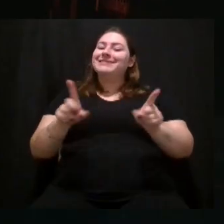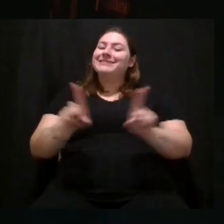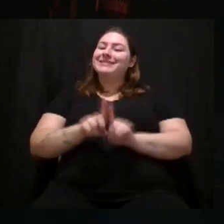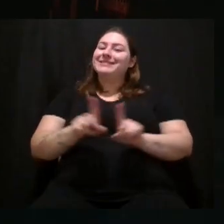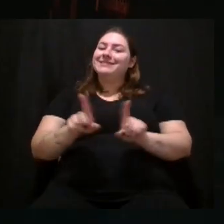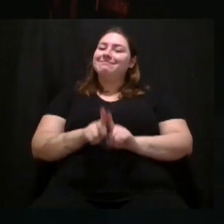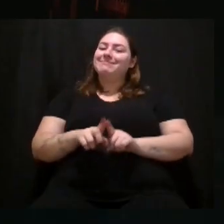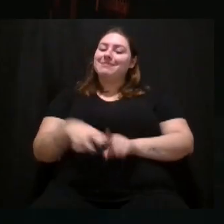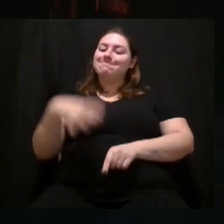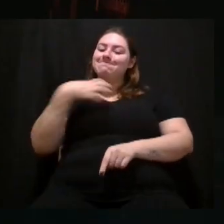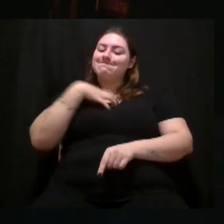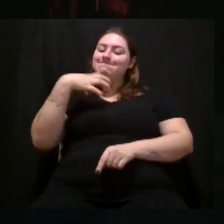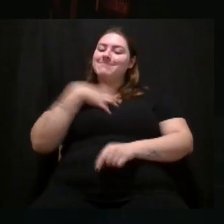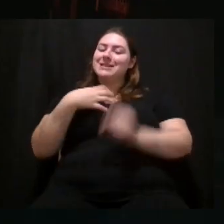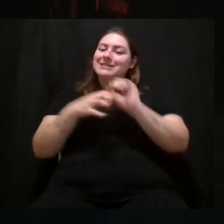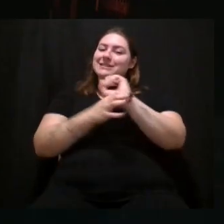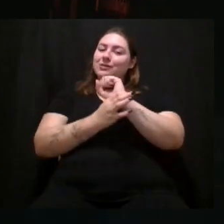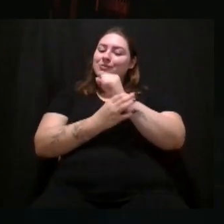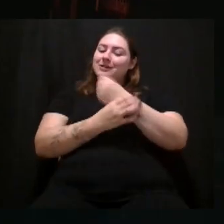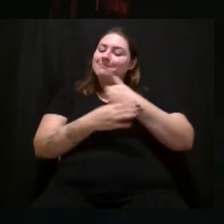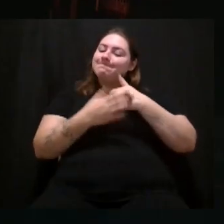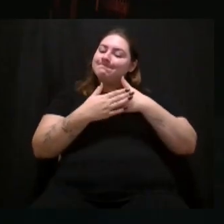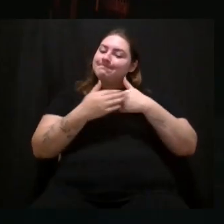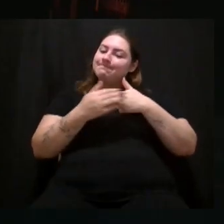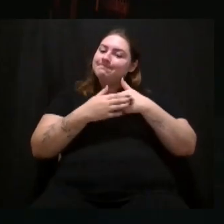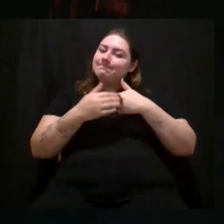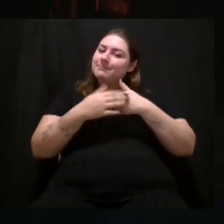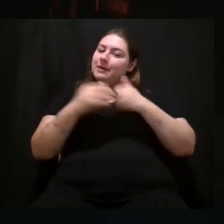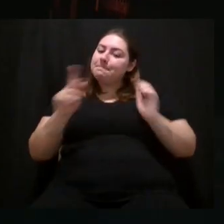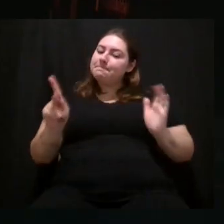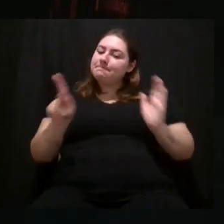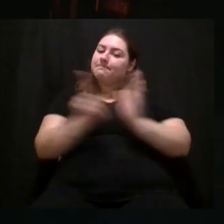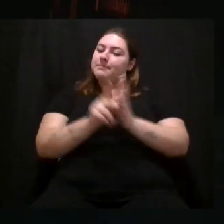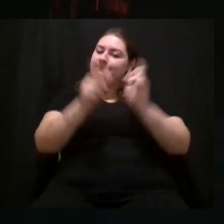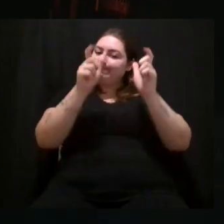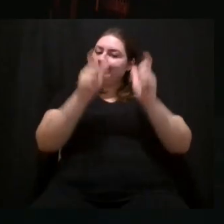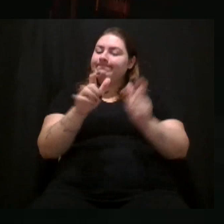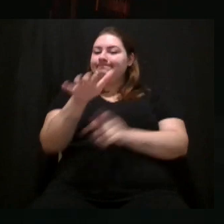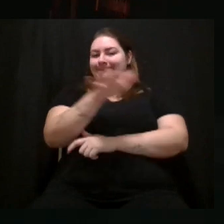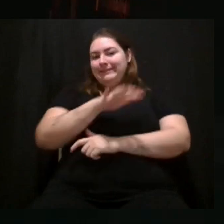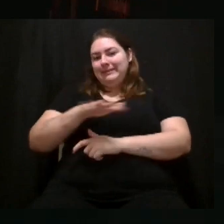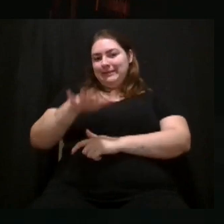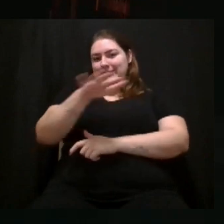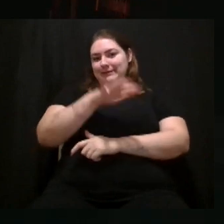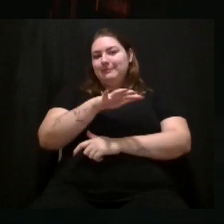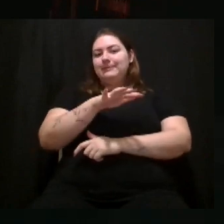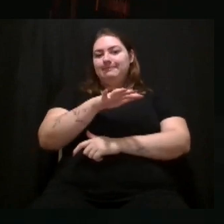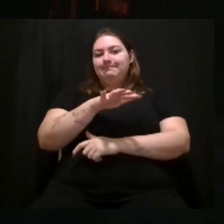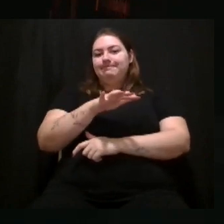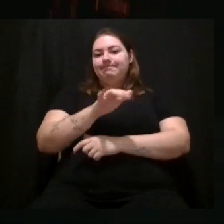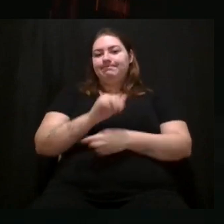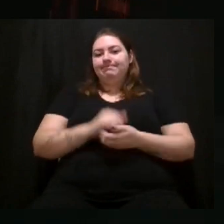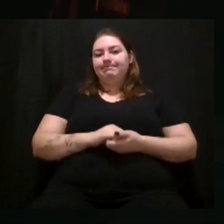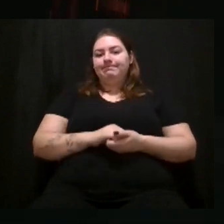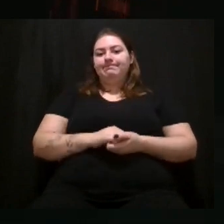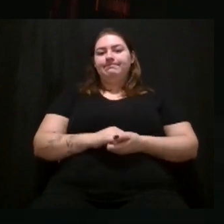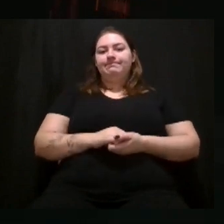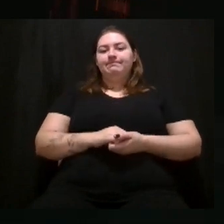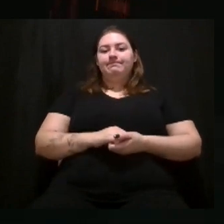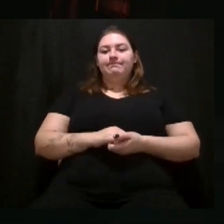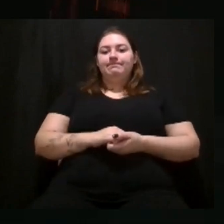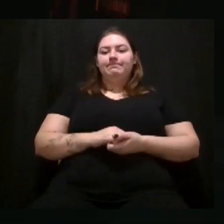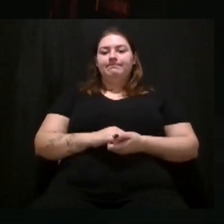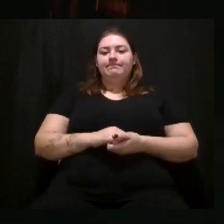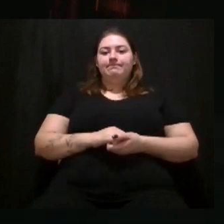segura, acolhida e pertencente ao ambiente onde passa a boa parte da sua vida. É sobre isso que nós